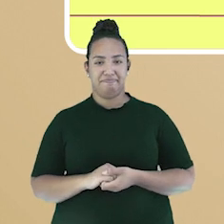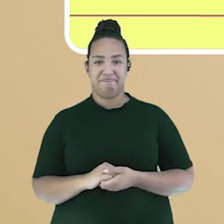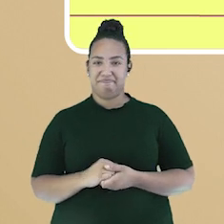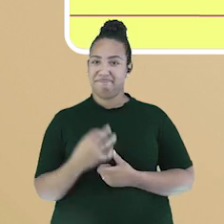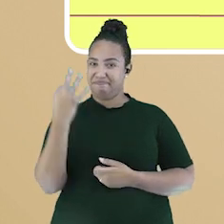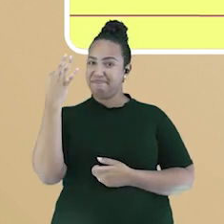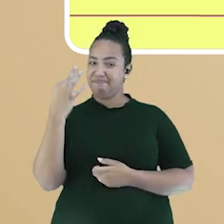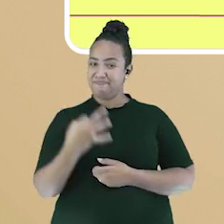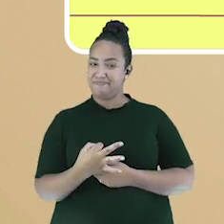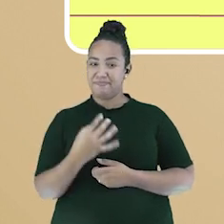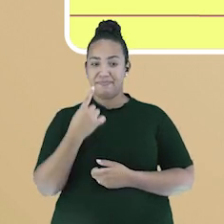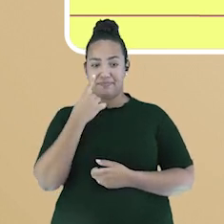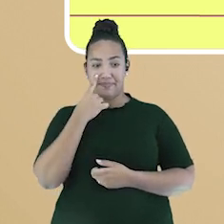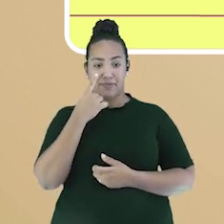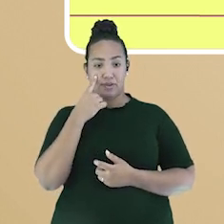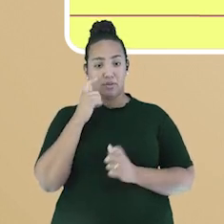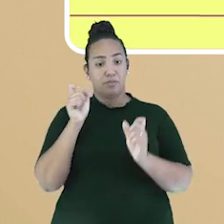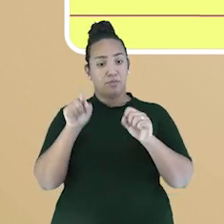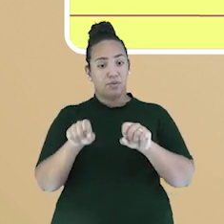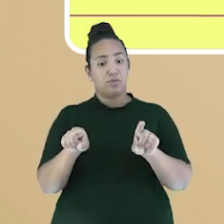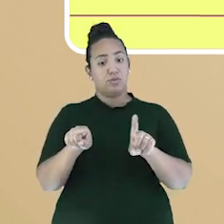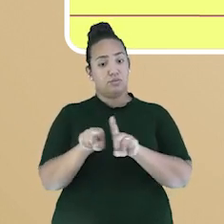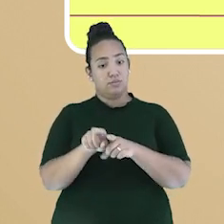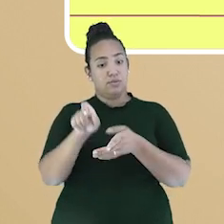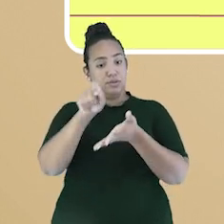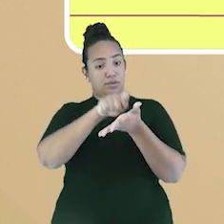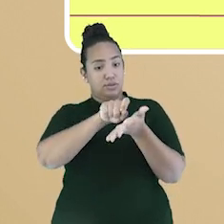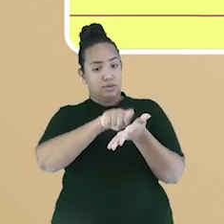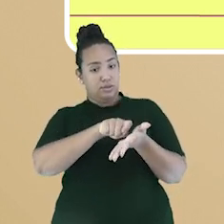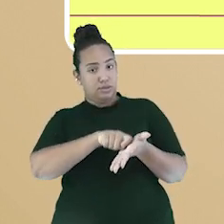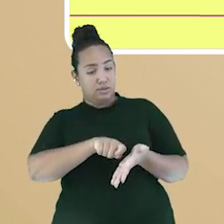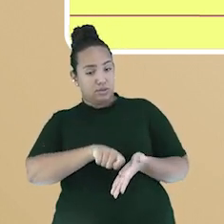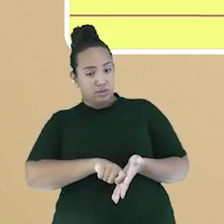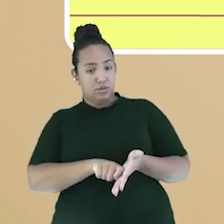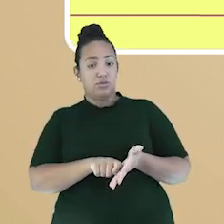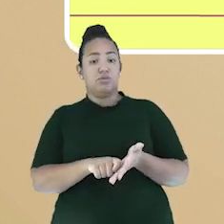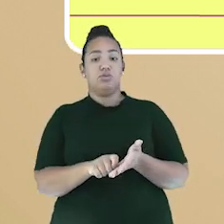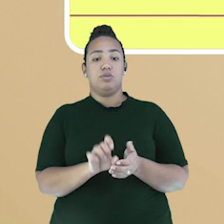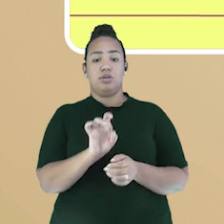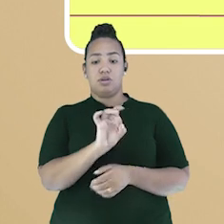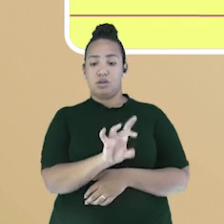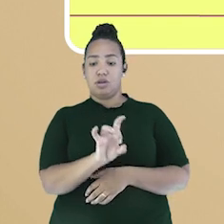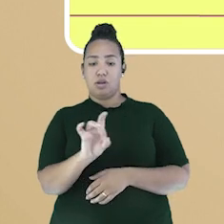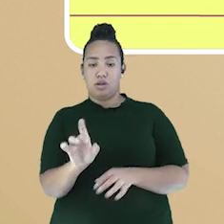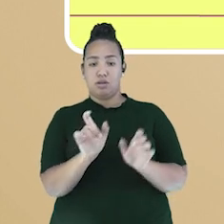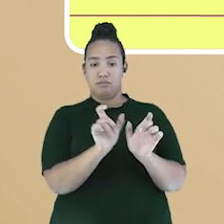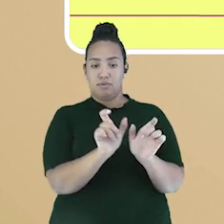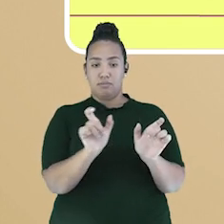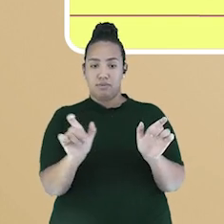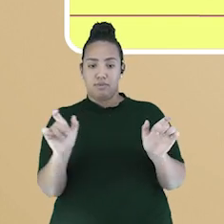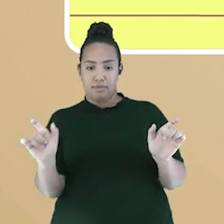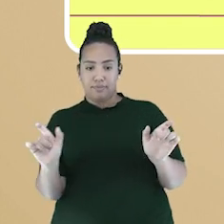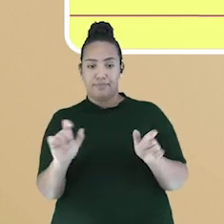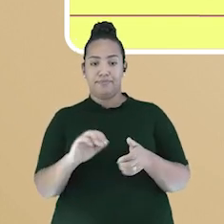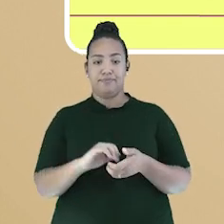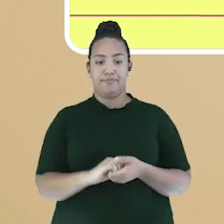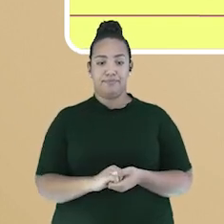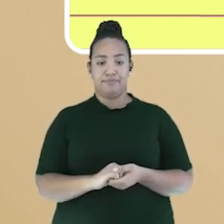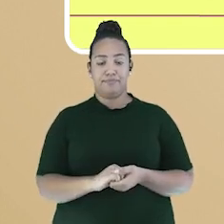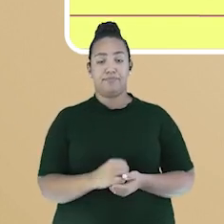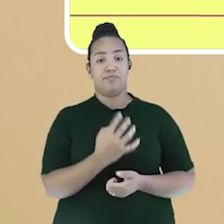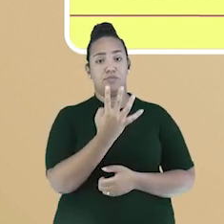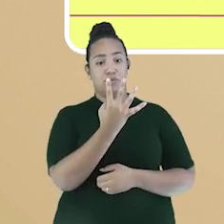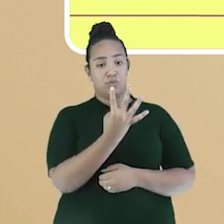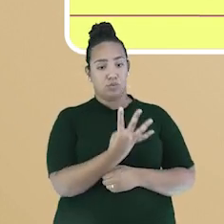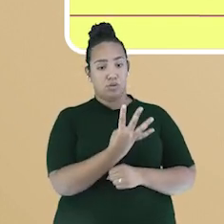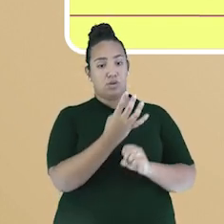veja que ele também pode ser escrito representando as suas posições quatro unidades de